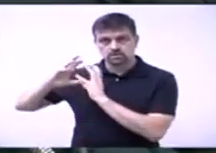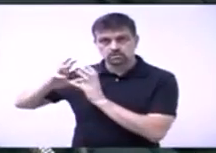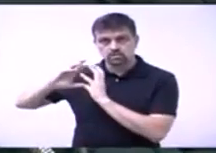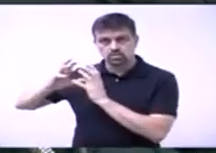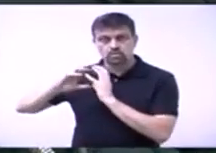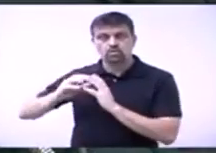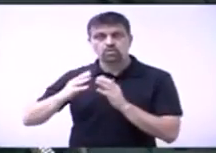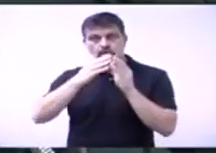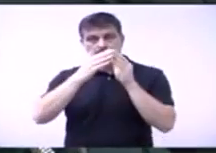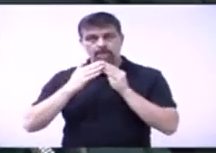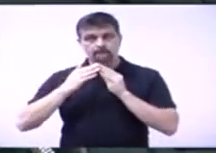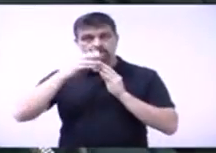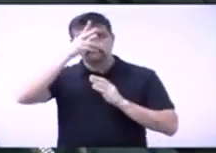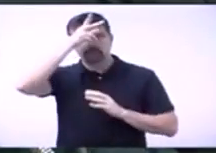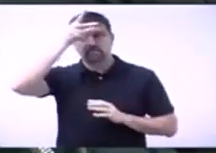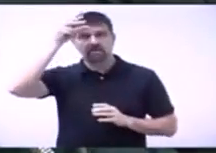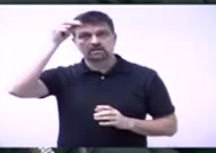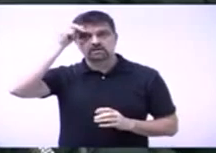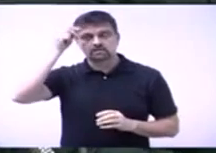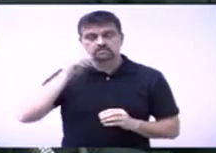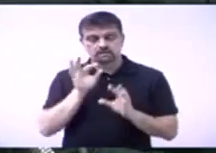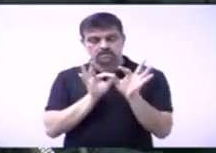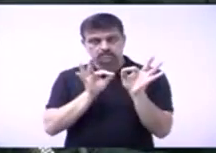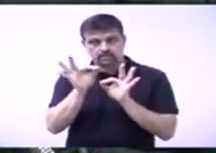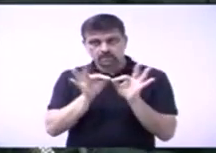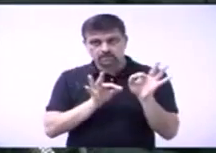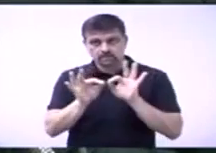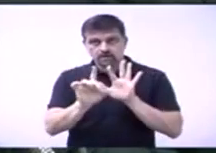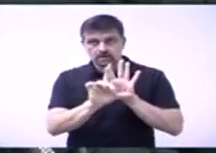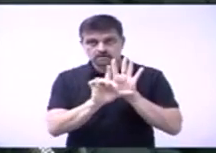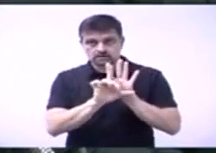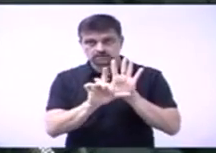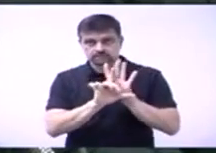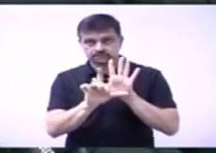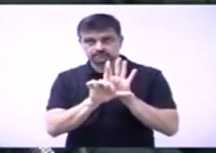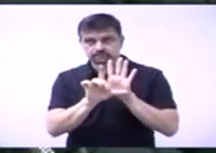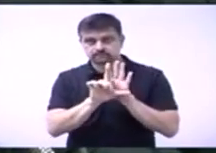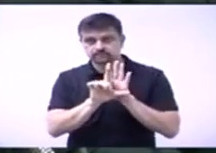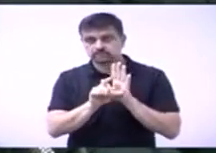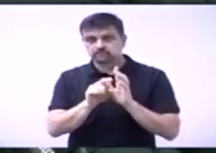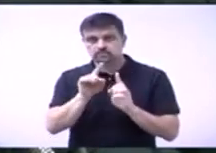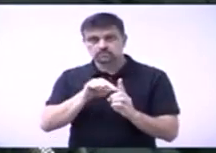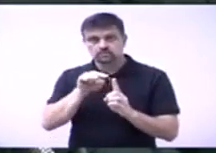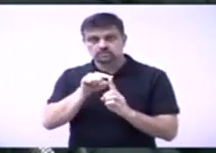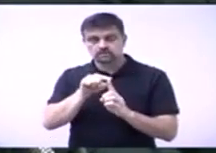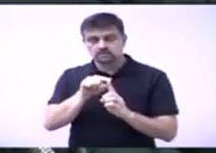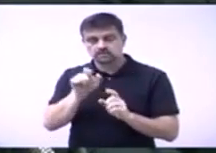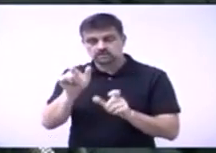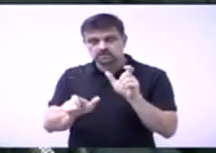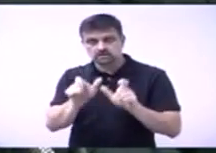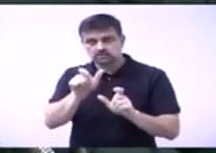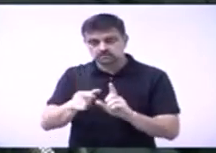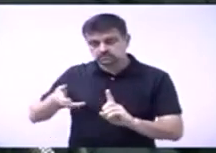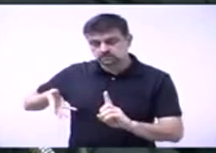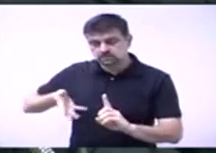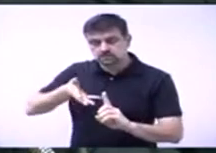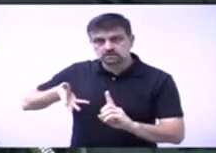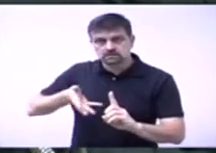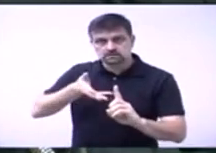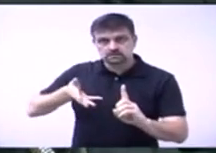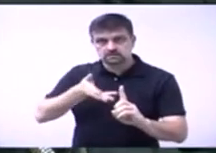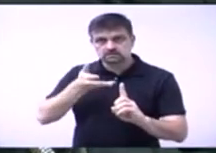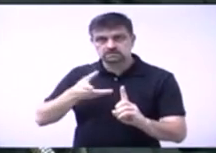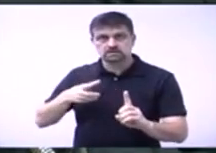ao executivo a elaboração de um projeto de lei de incentivo aos munícipes que adotarem cães